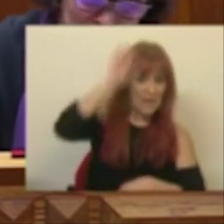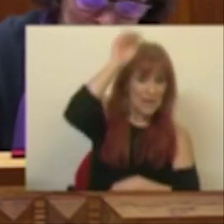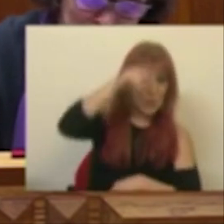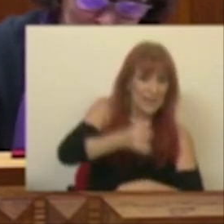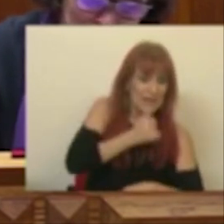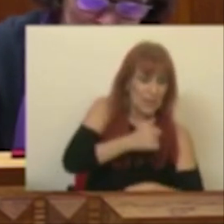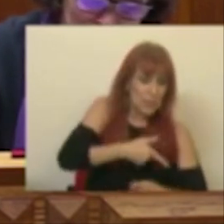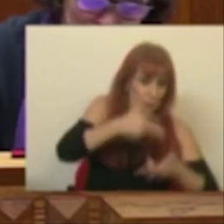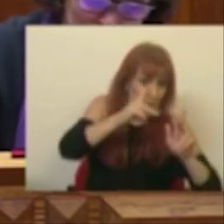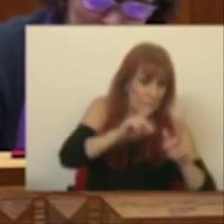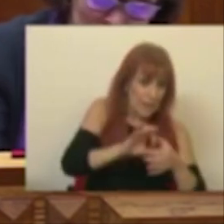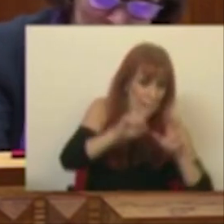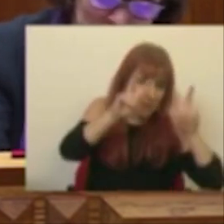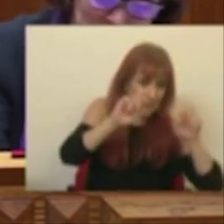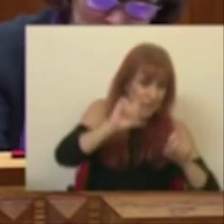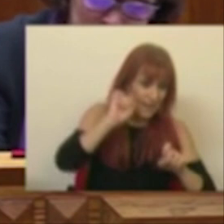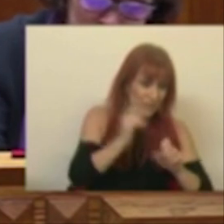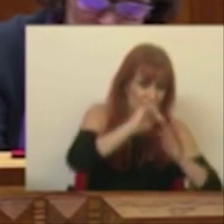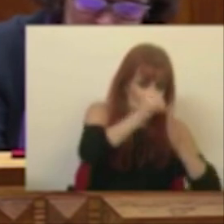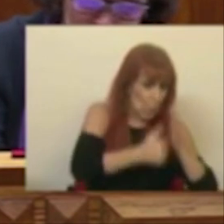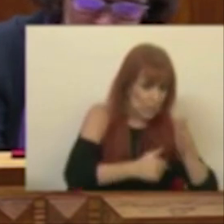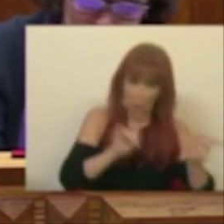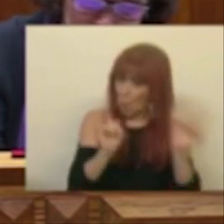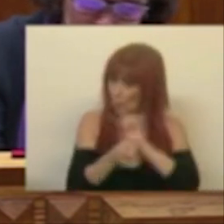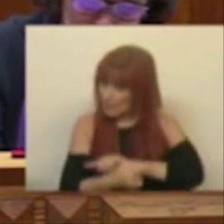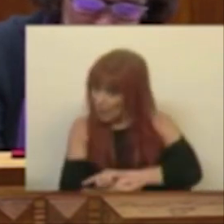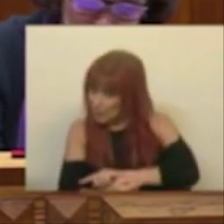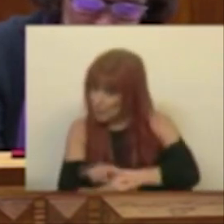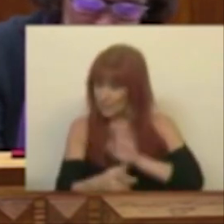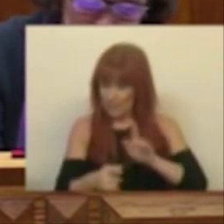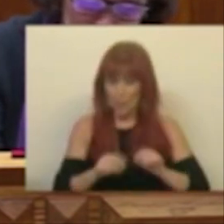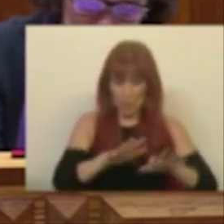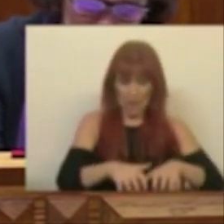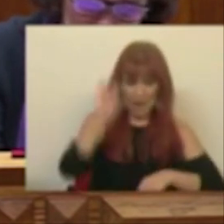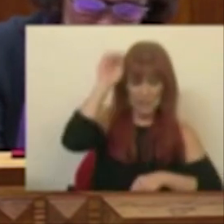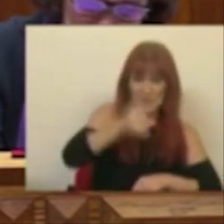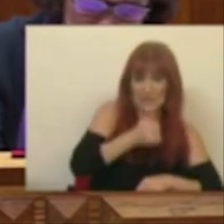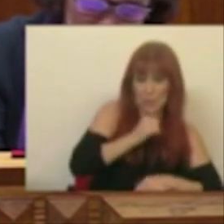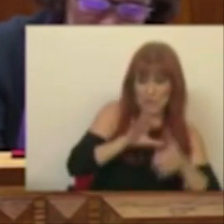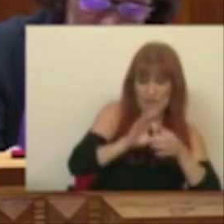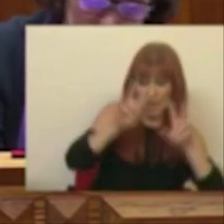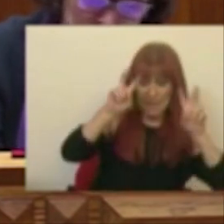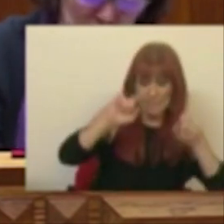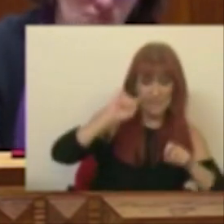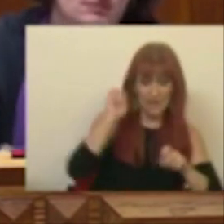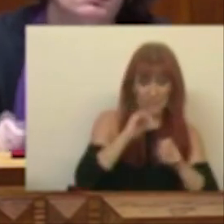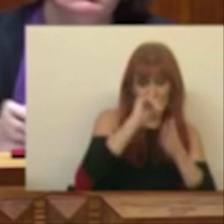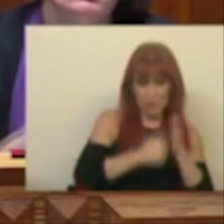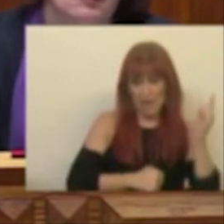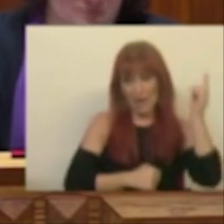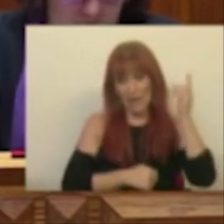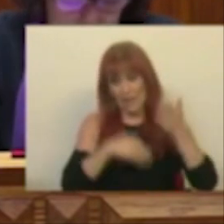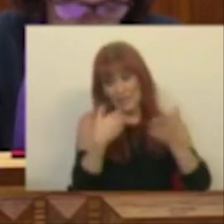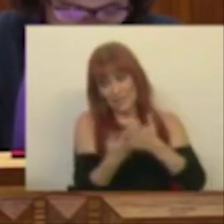República decida livremente em matéria de revisão constitucional. É o contrário. O que a Assembleia da República decidir em matéria de revisão constitucional